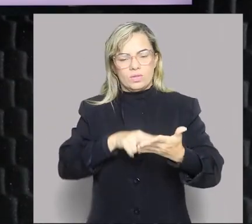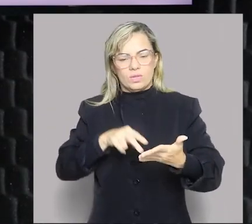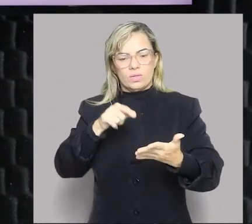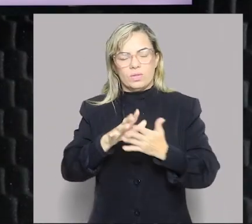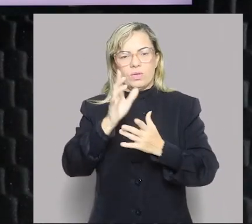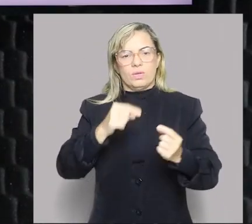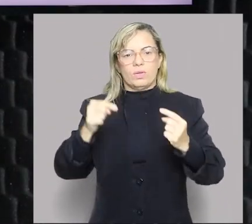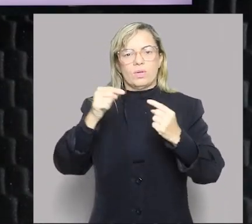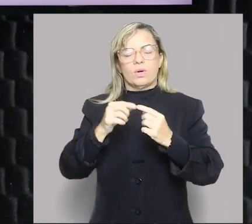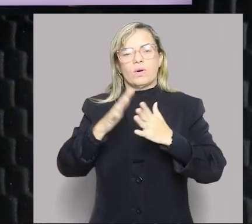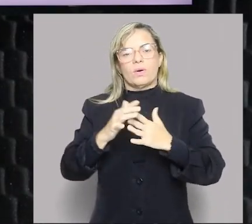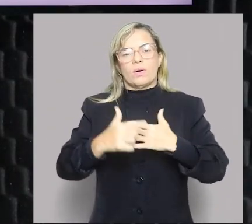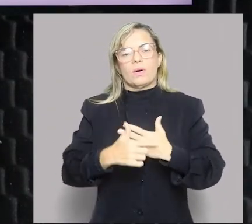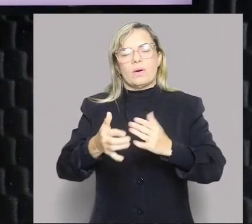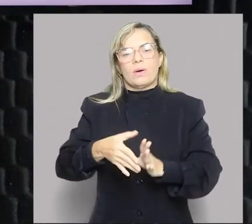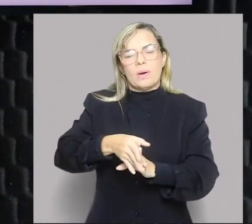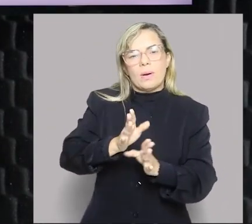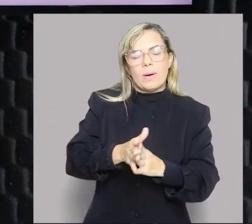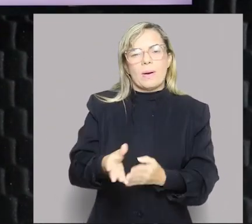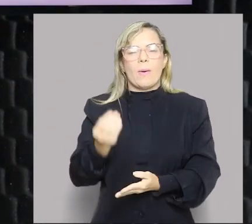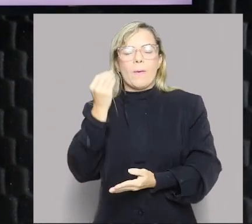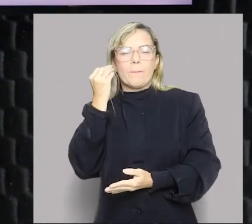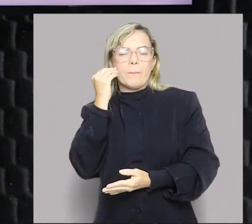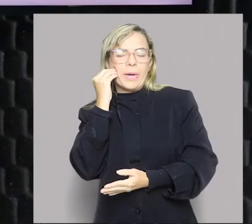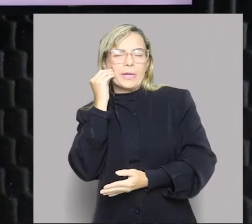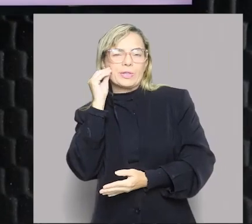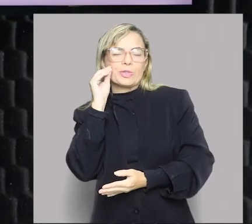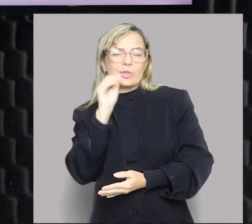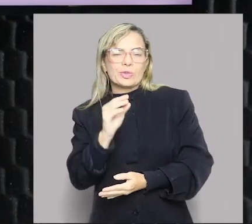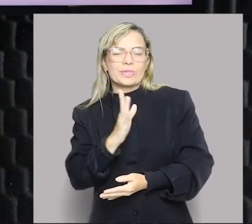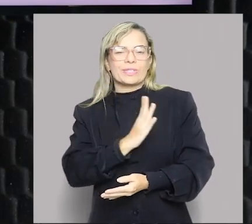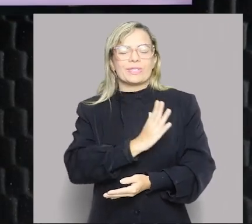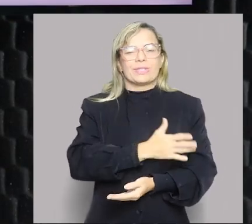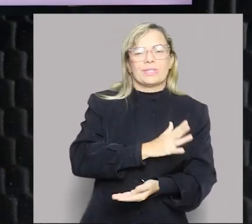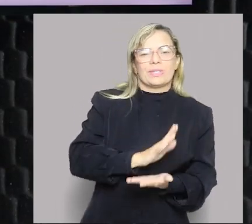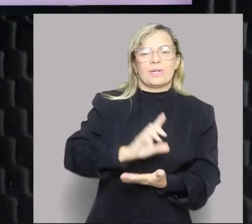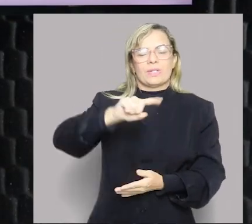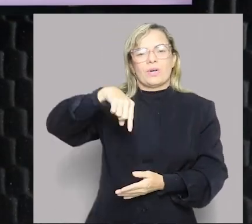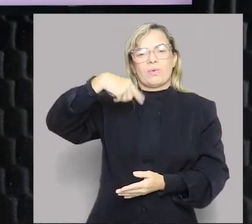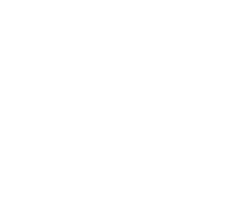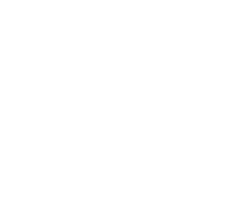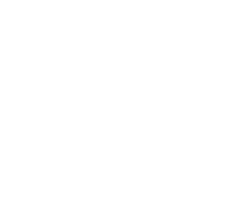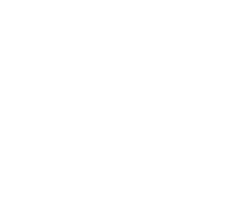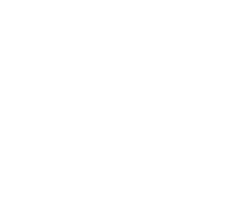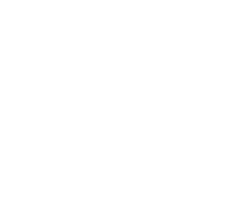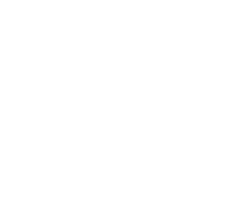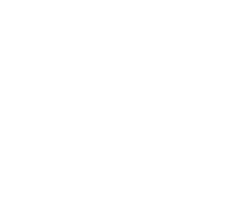texto sugere. Um beijo no coração de vocês e até nosso próximo vídeo.